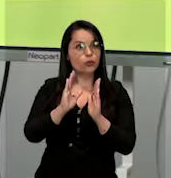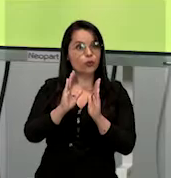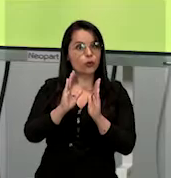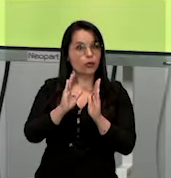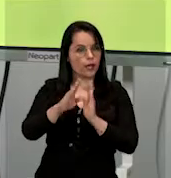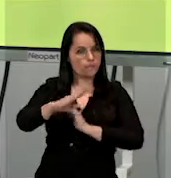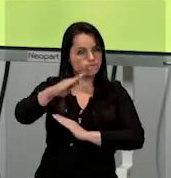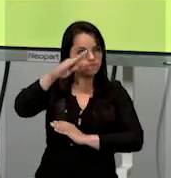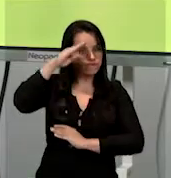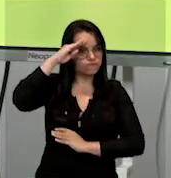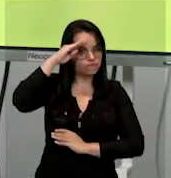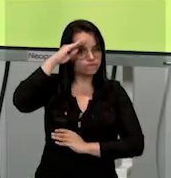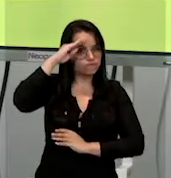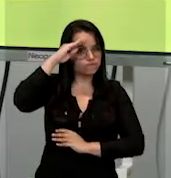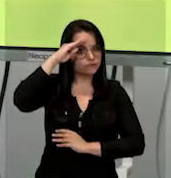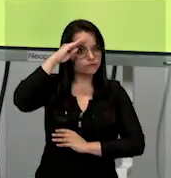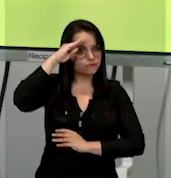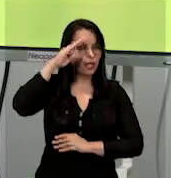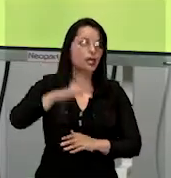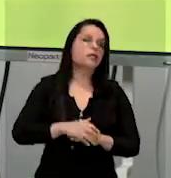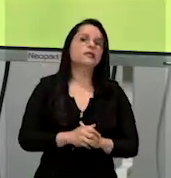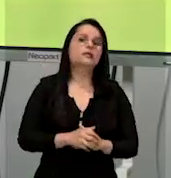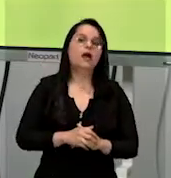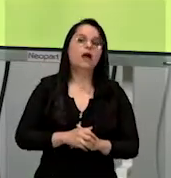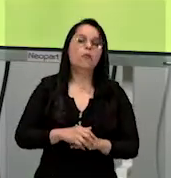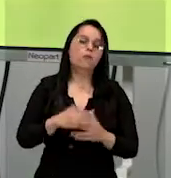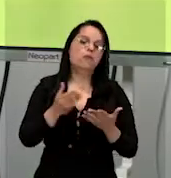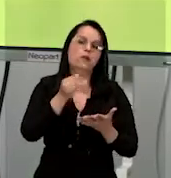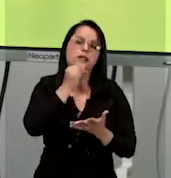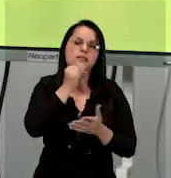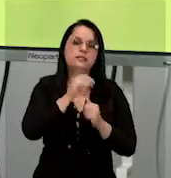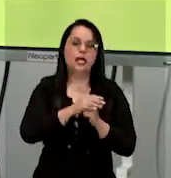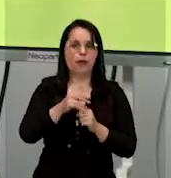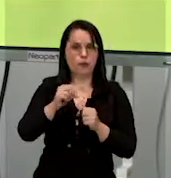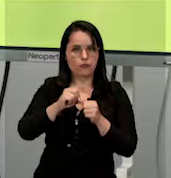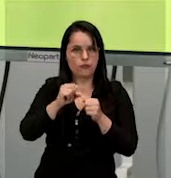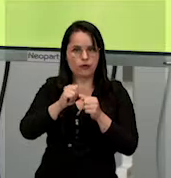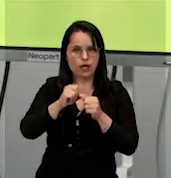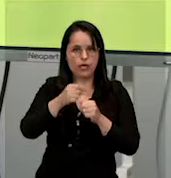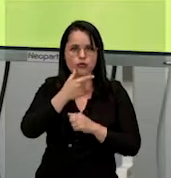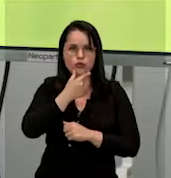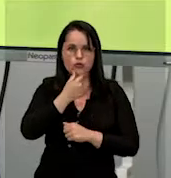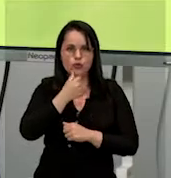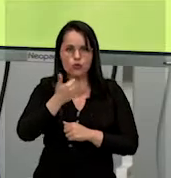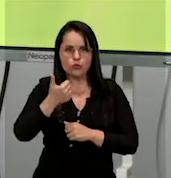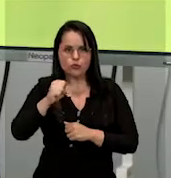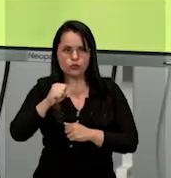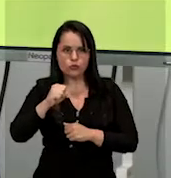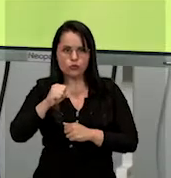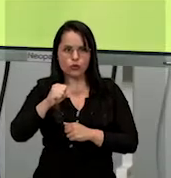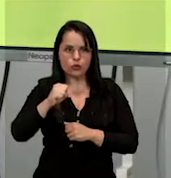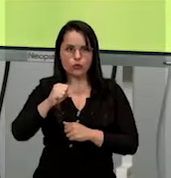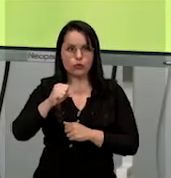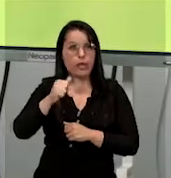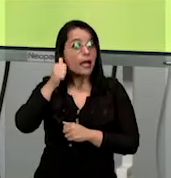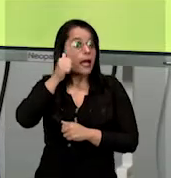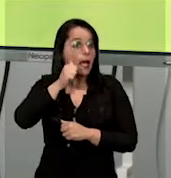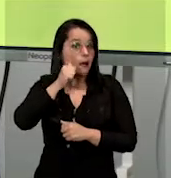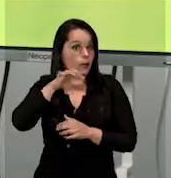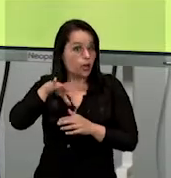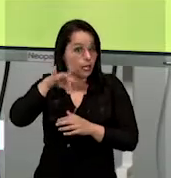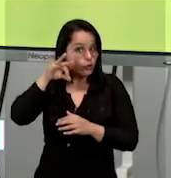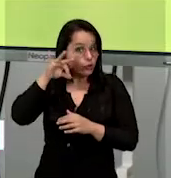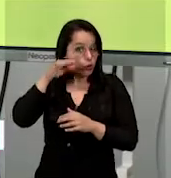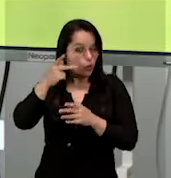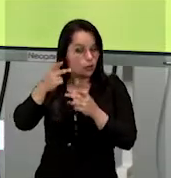serviço militar, né? Quando o cidadão brasileiro ele faz 18 anos, não a mulher é facultativa, é a escolha